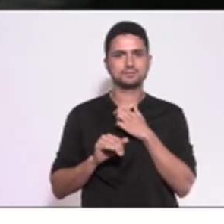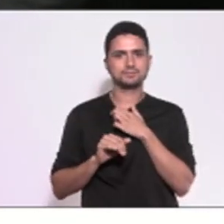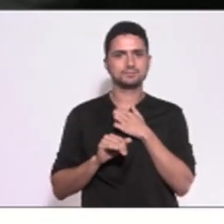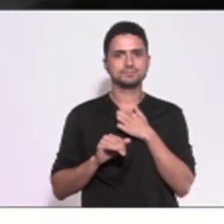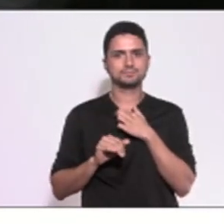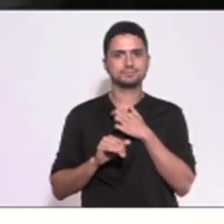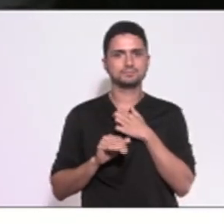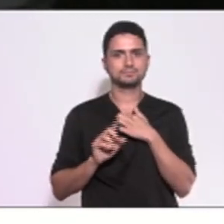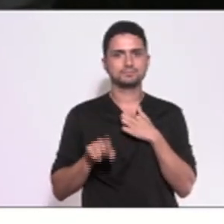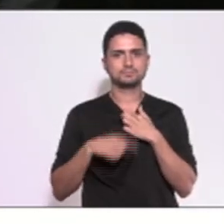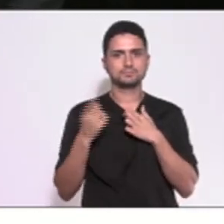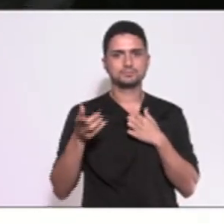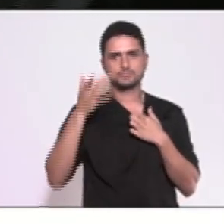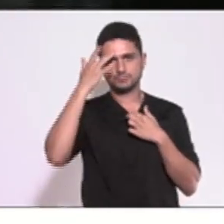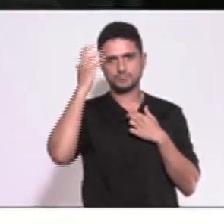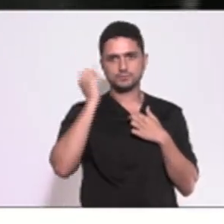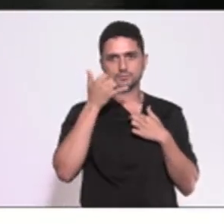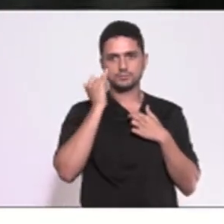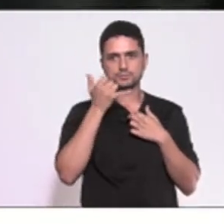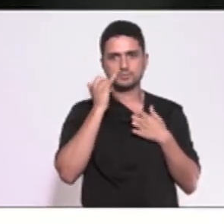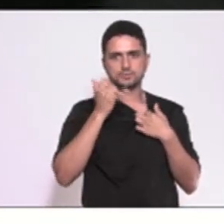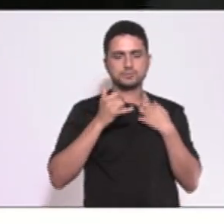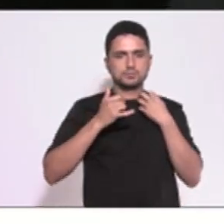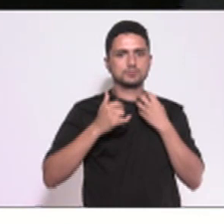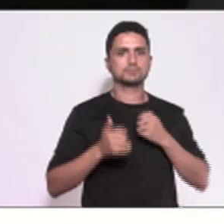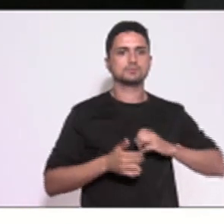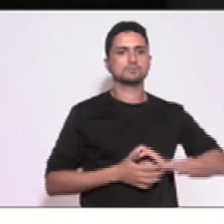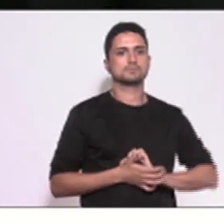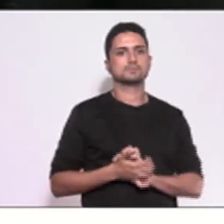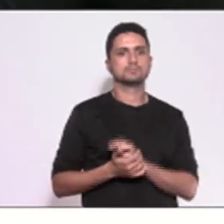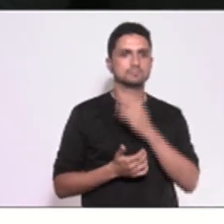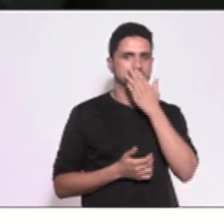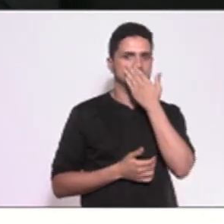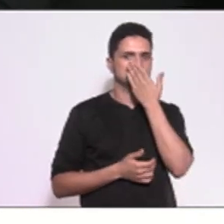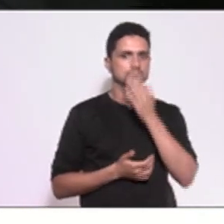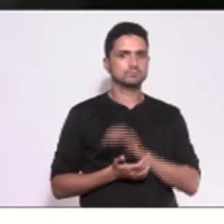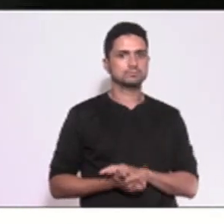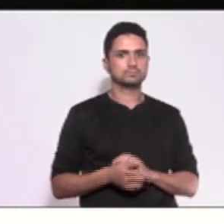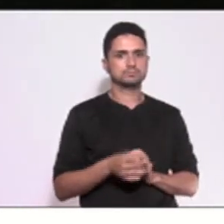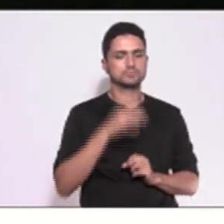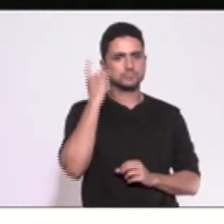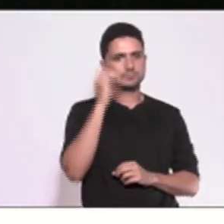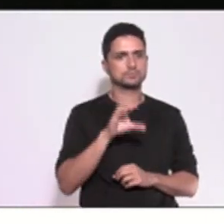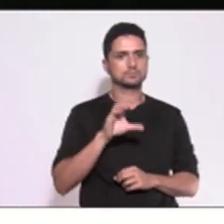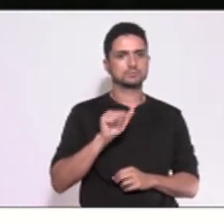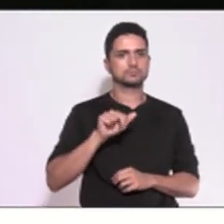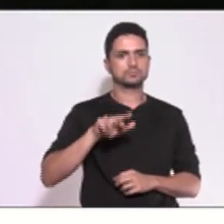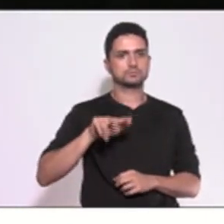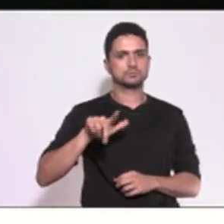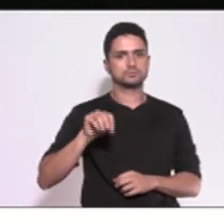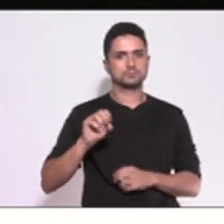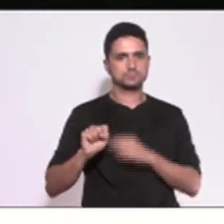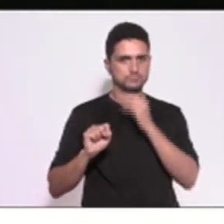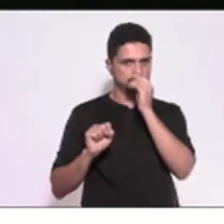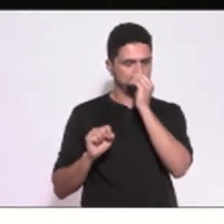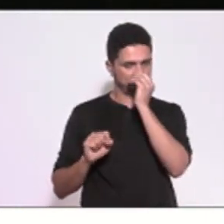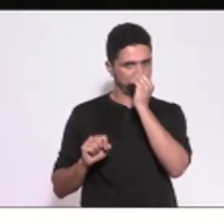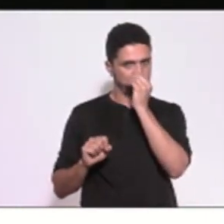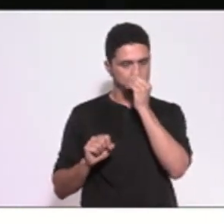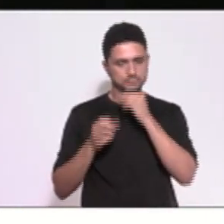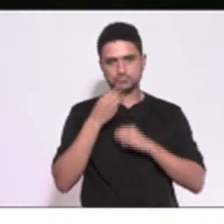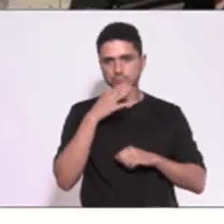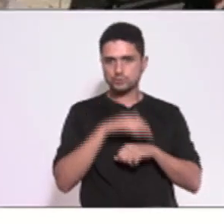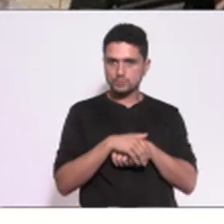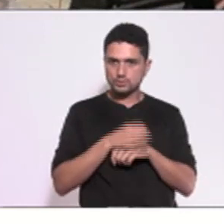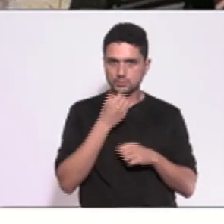Próximo orador inscrito é o senhor Carlos Weisman. Senhor Carlos, boa noite,